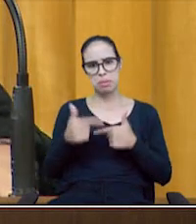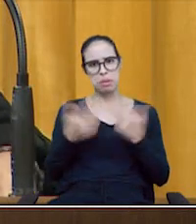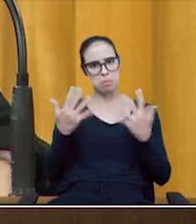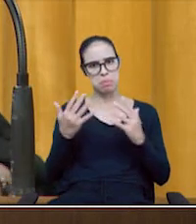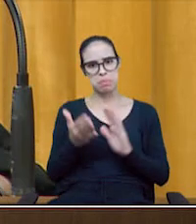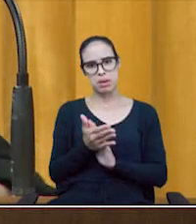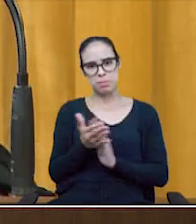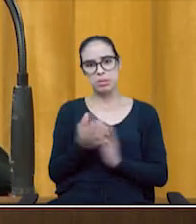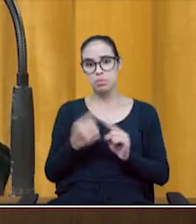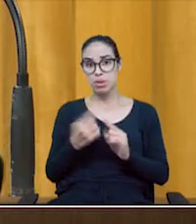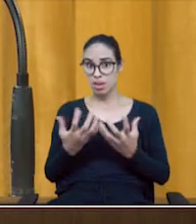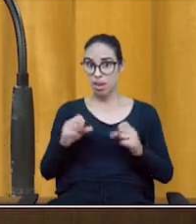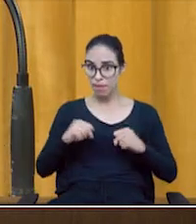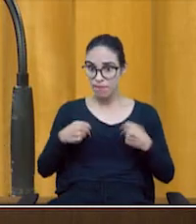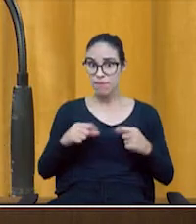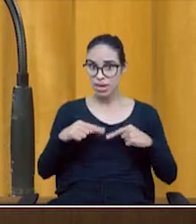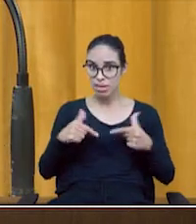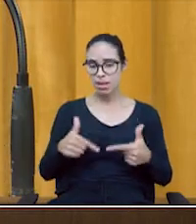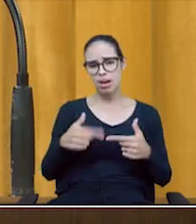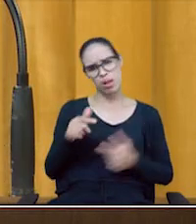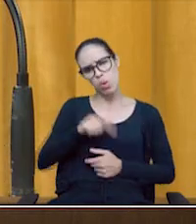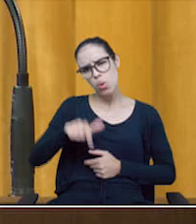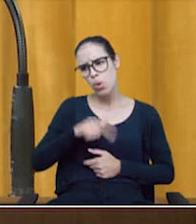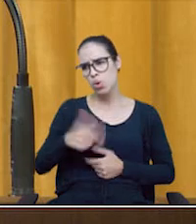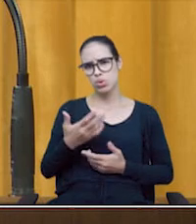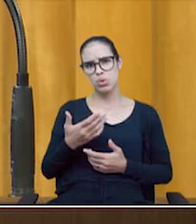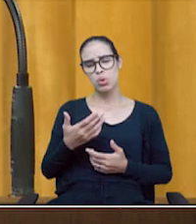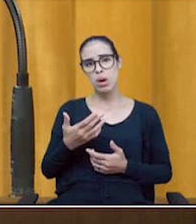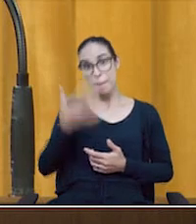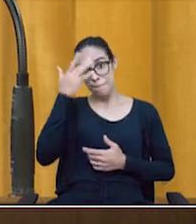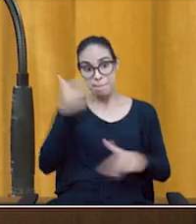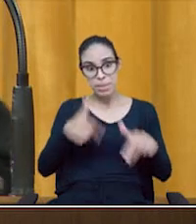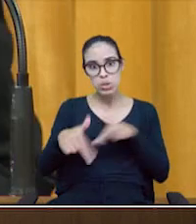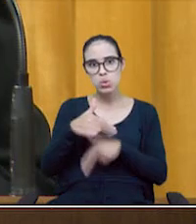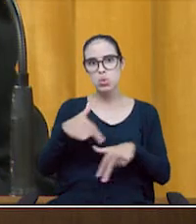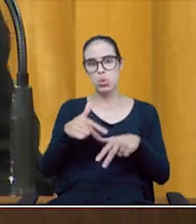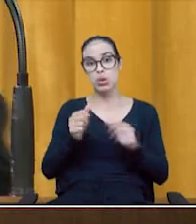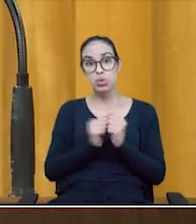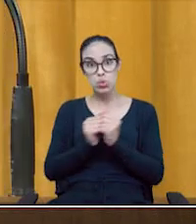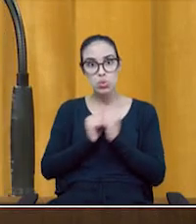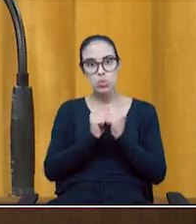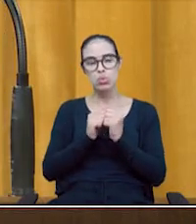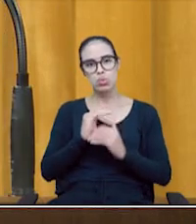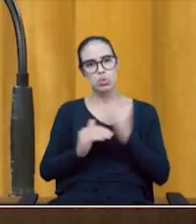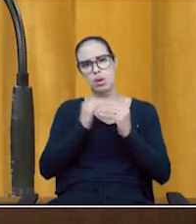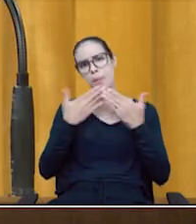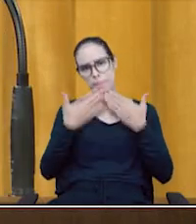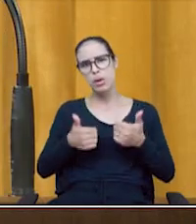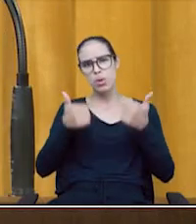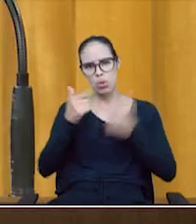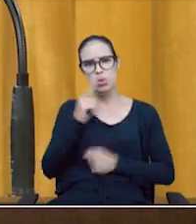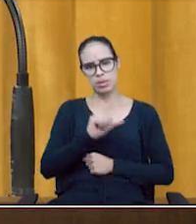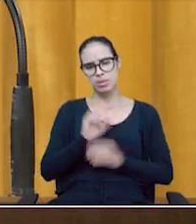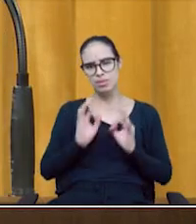enfrentamento. Claro, sempre, quanto mais pessoas estiverem nessa construção, tanto melhor será construído esse quanti-quali. Eu